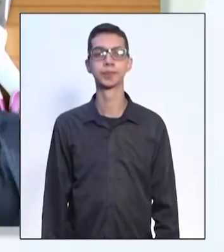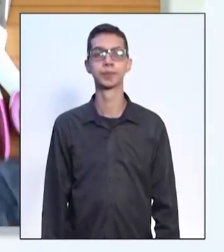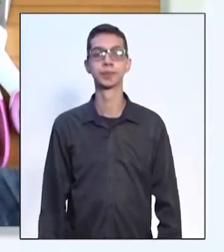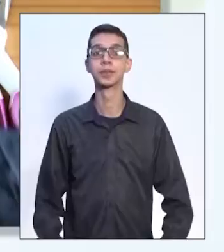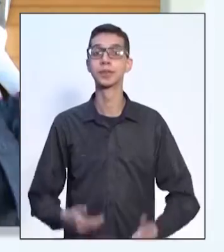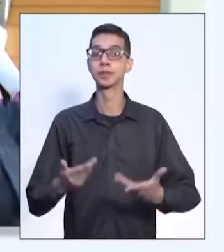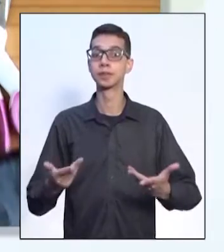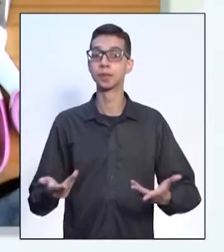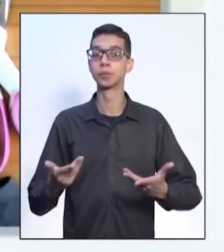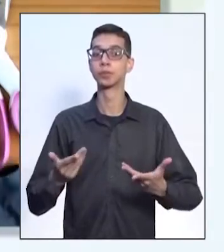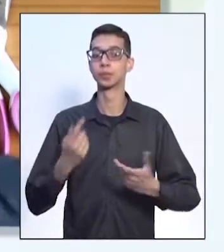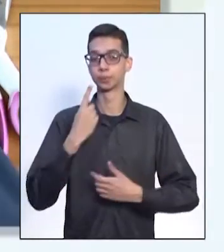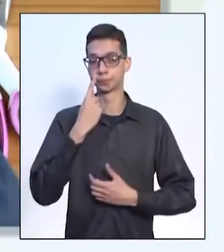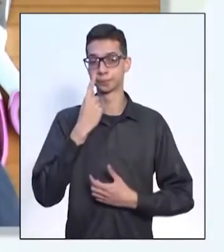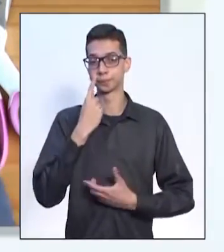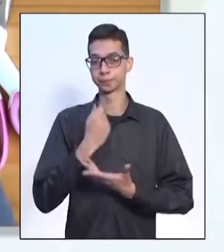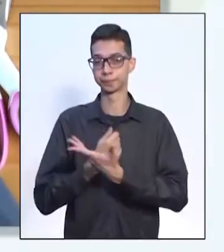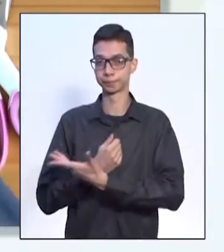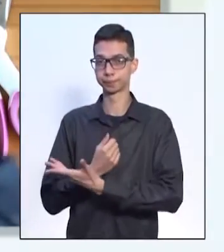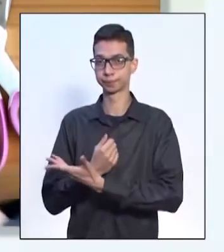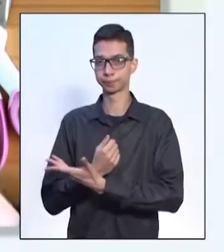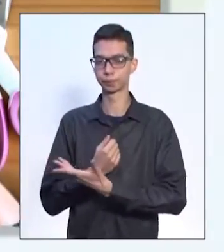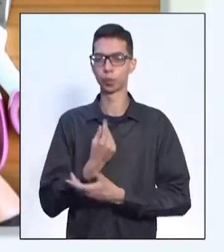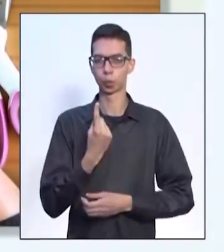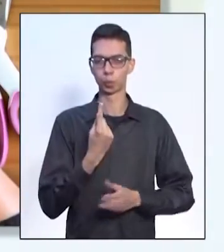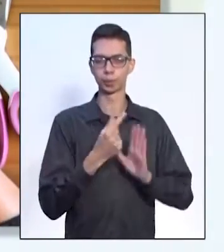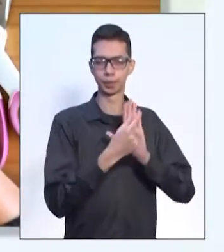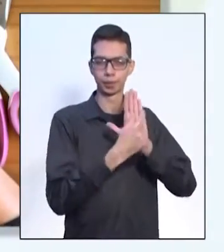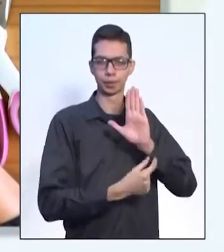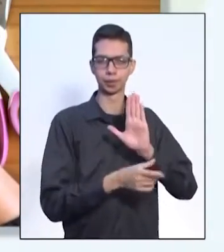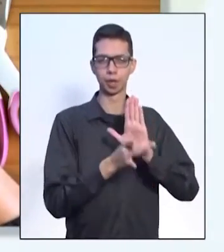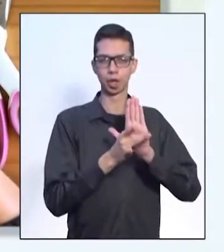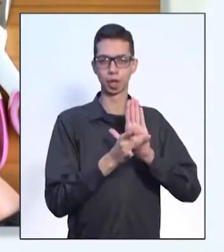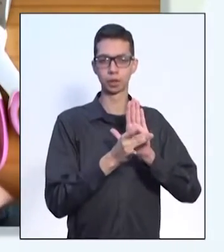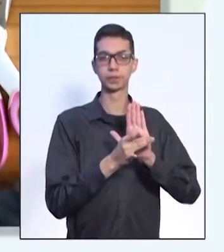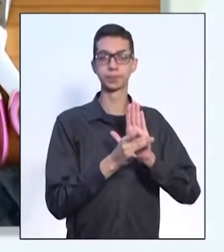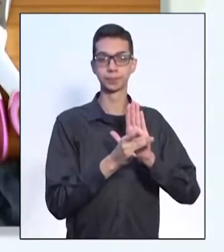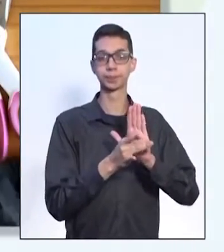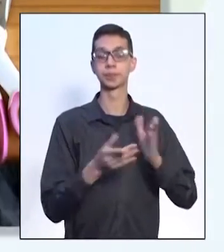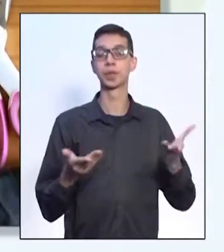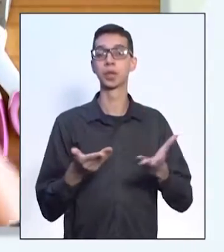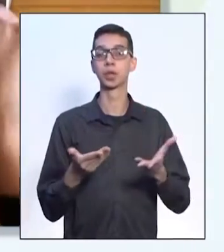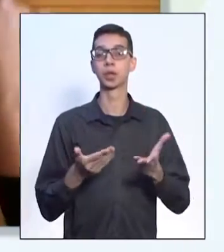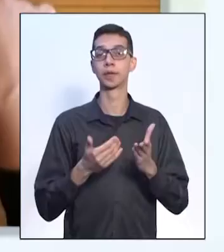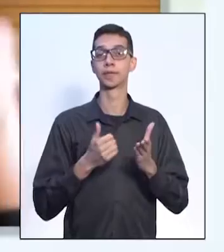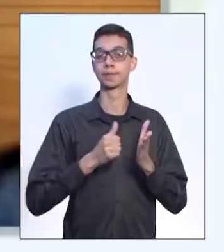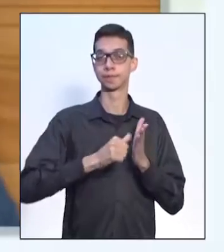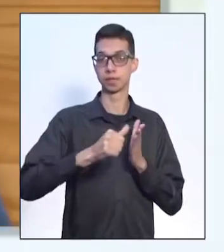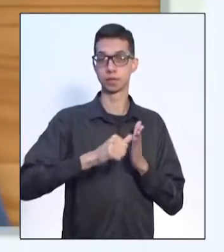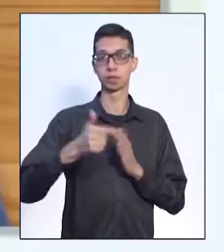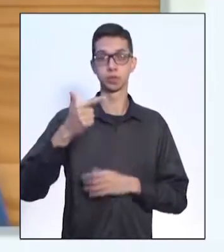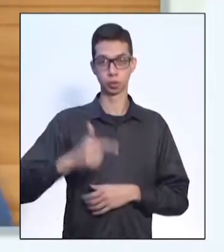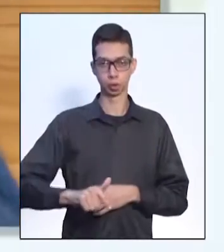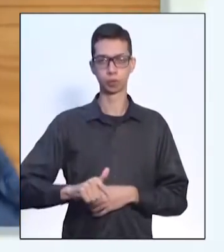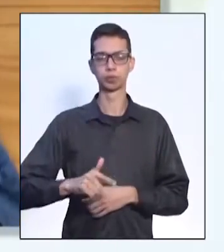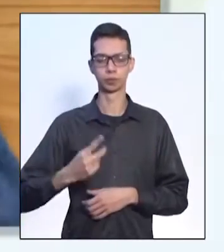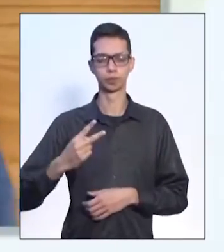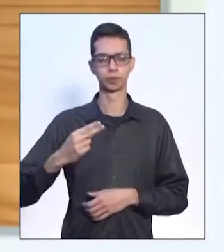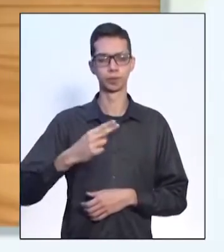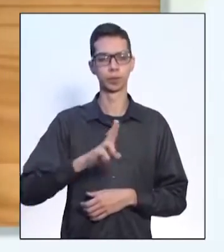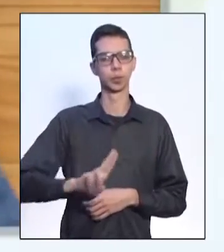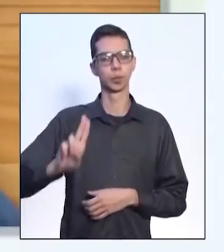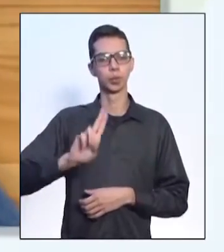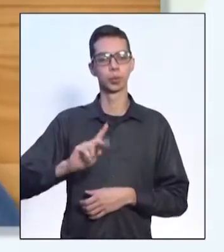Então, aqui é um lado que está grudado, o outro lado eu vou colocar a fita também, então vou usar de novo a tesoura aqui para